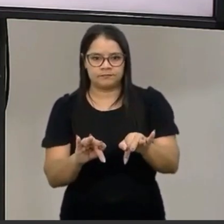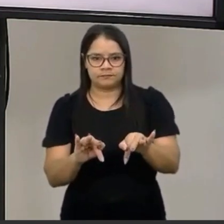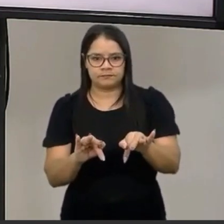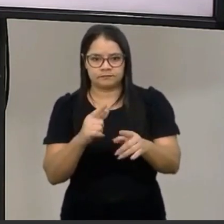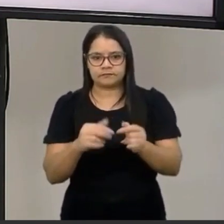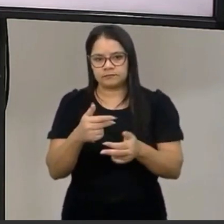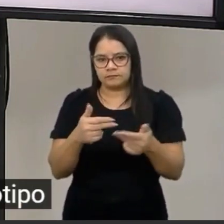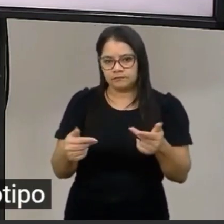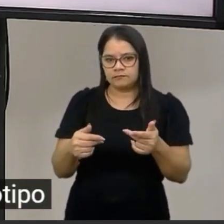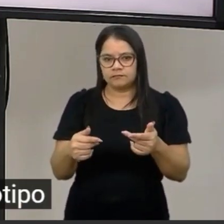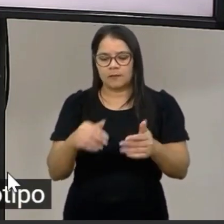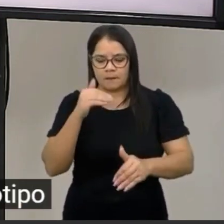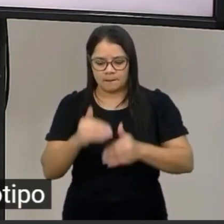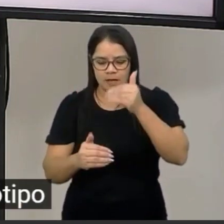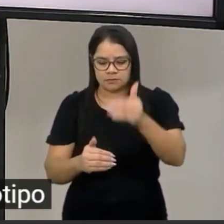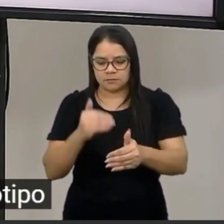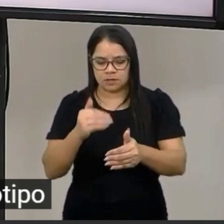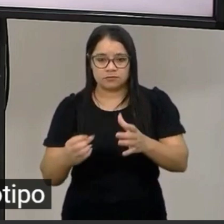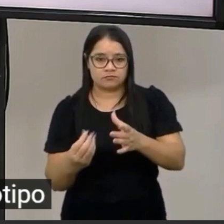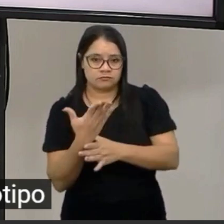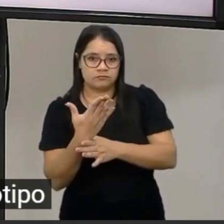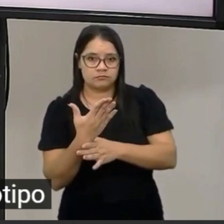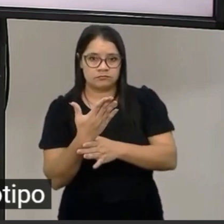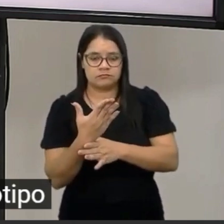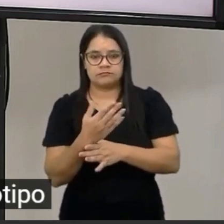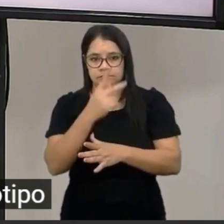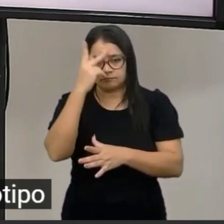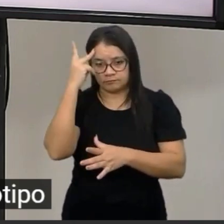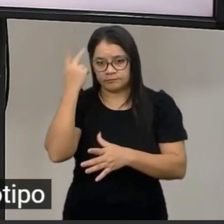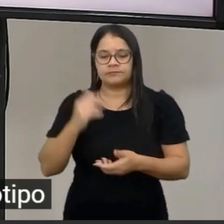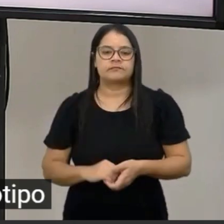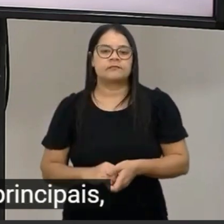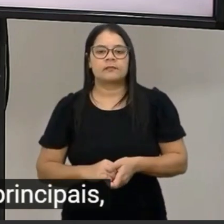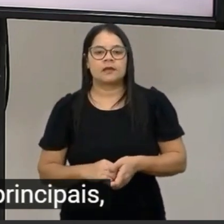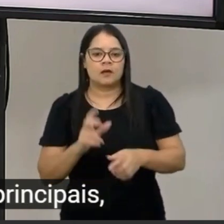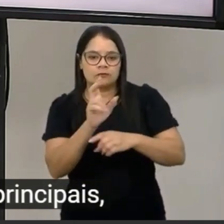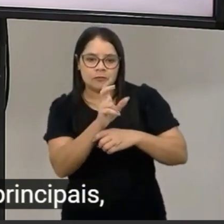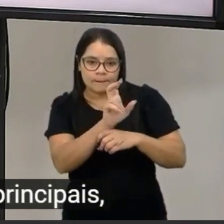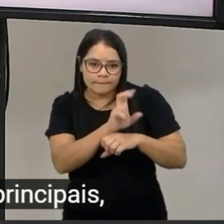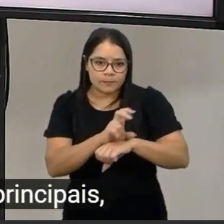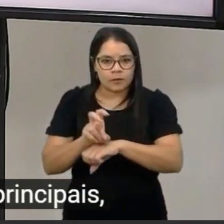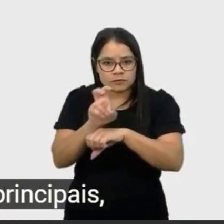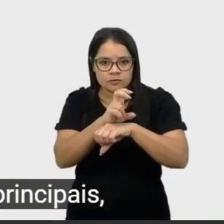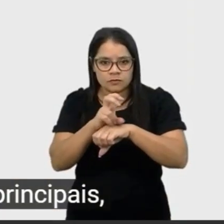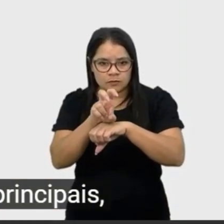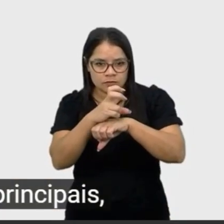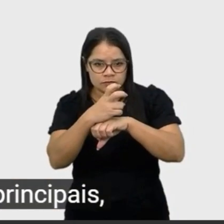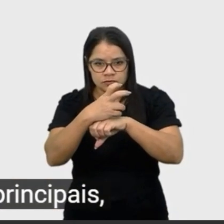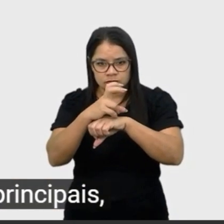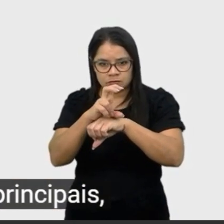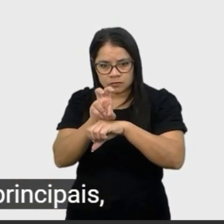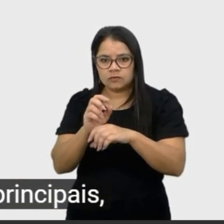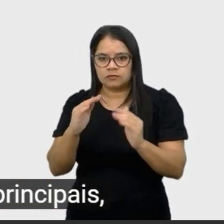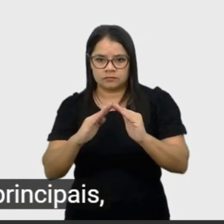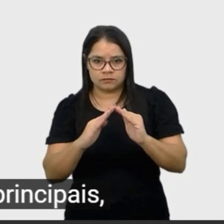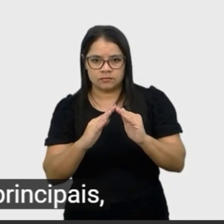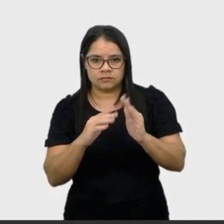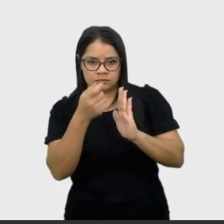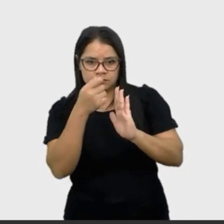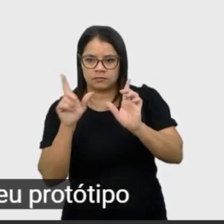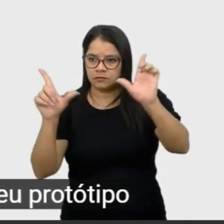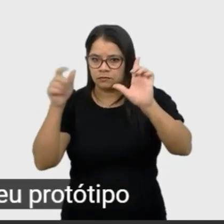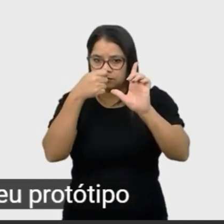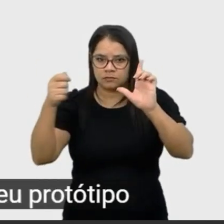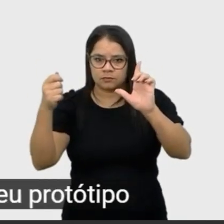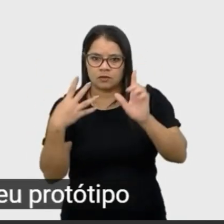o material, ele traz o passo a passo dessa montagem, tá, pessoal? Desse protótipo da casinha. Então, escreva no quadro os 4 passos